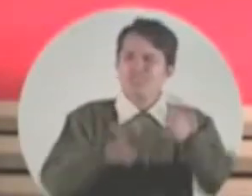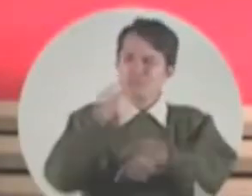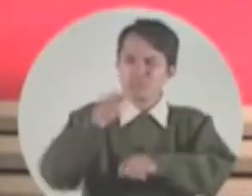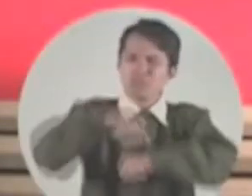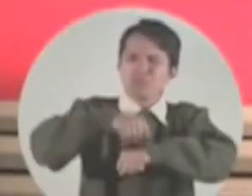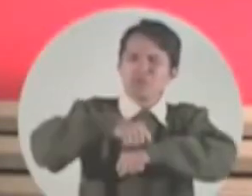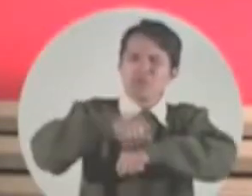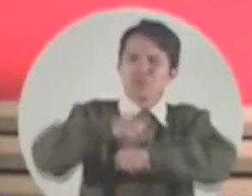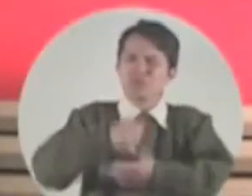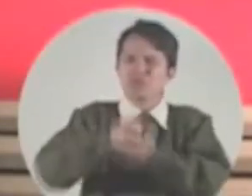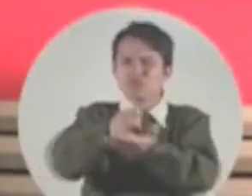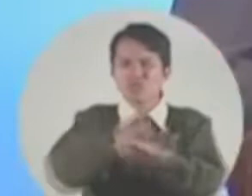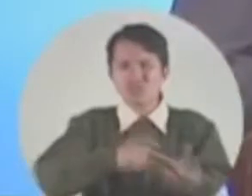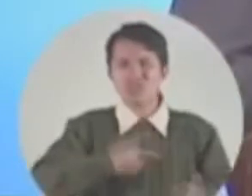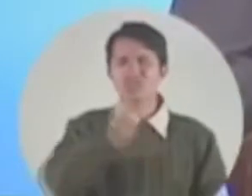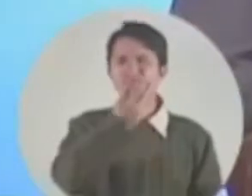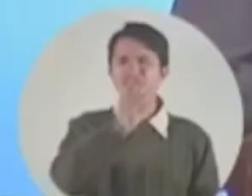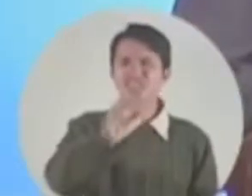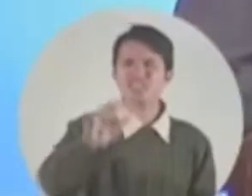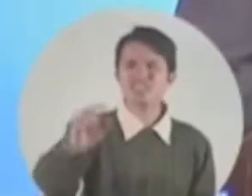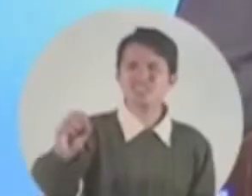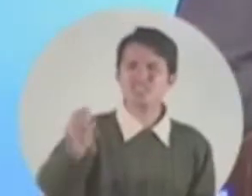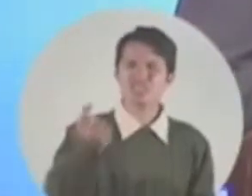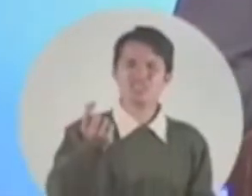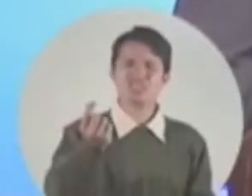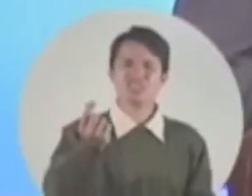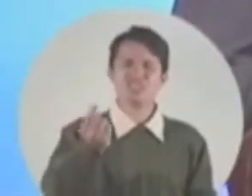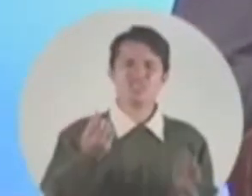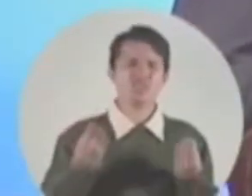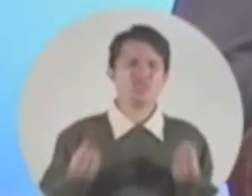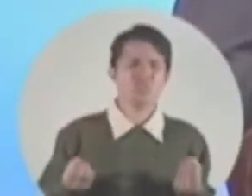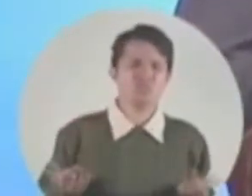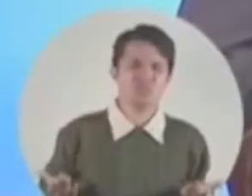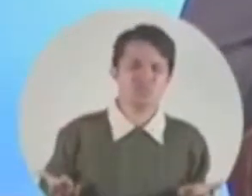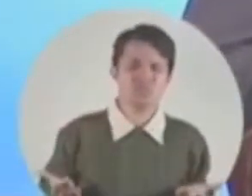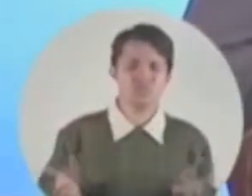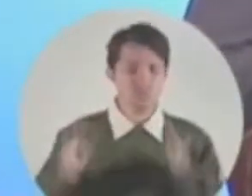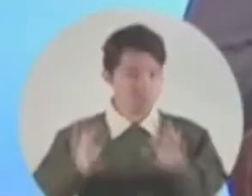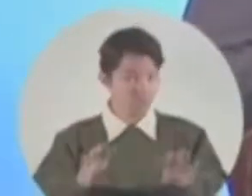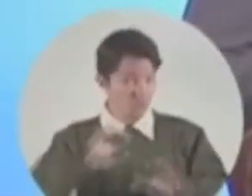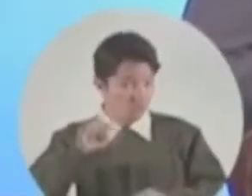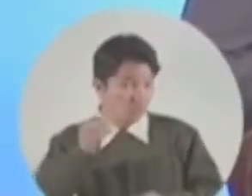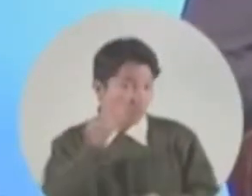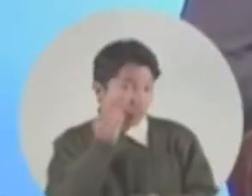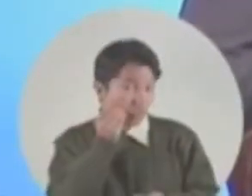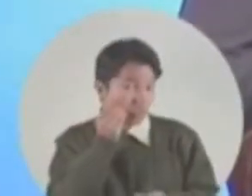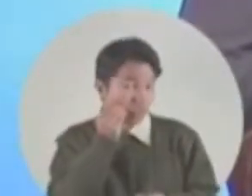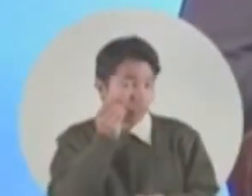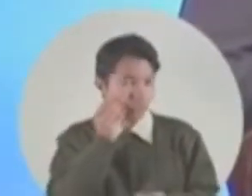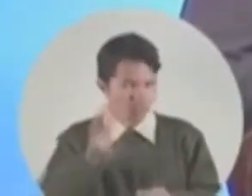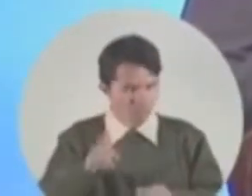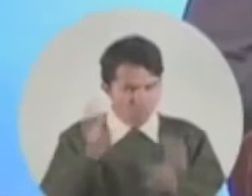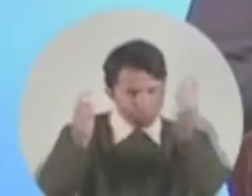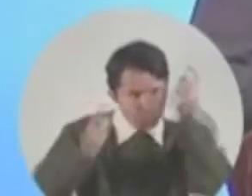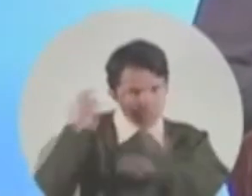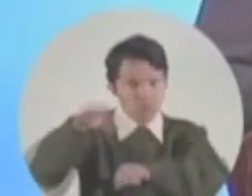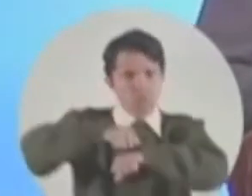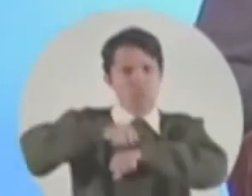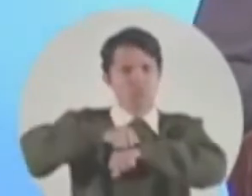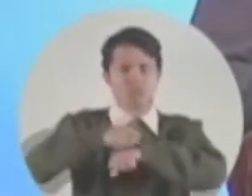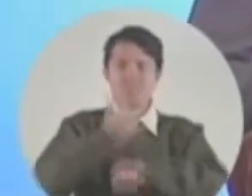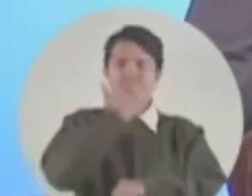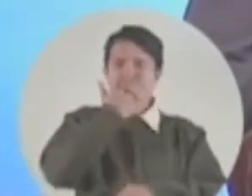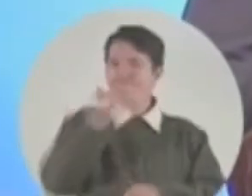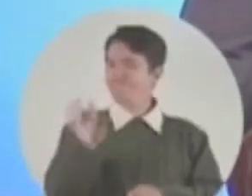pobres? Seriam 300 denários. Ele não falou isso por se interessar pelos